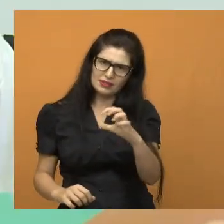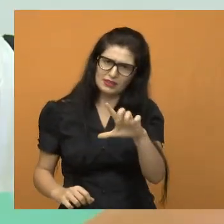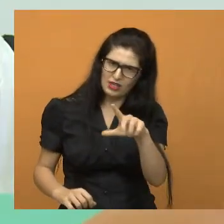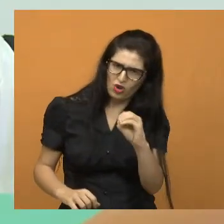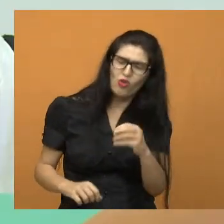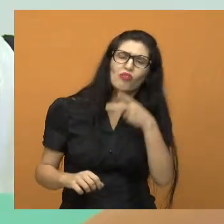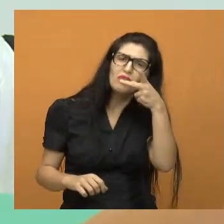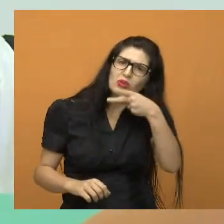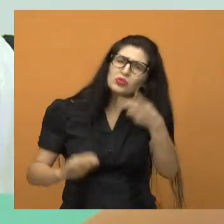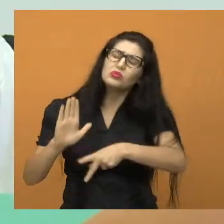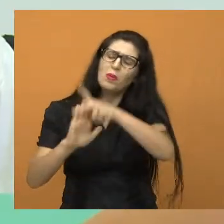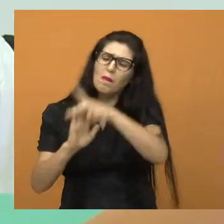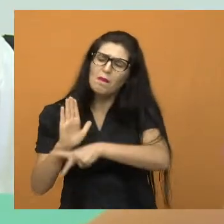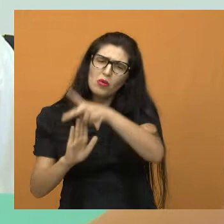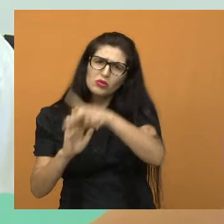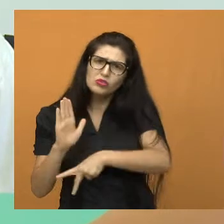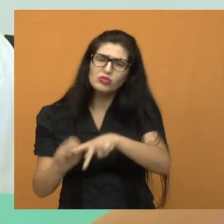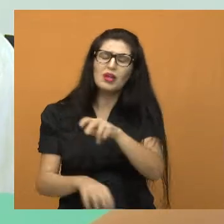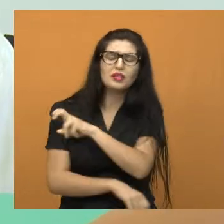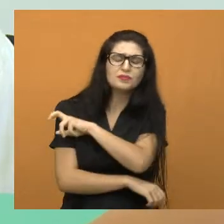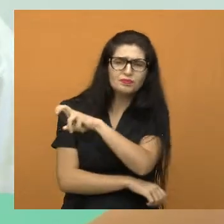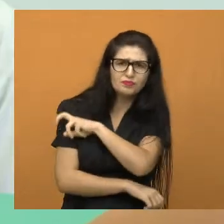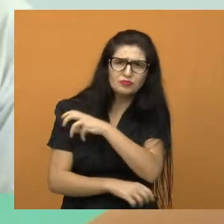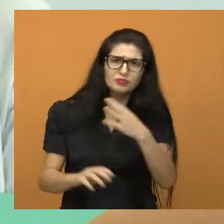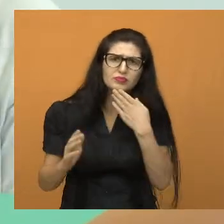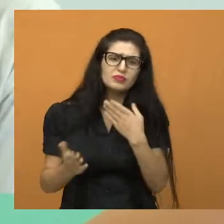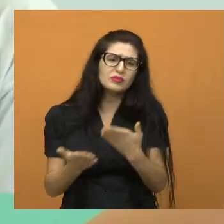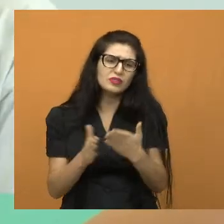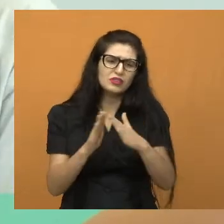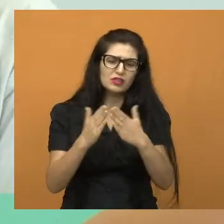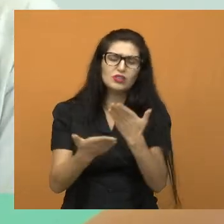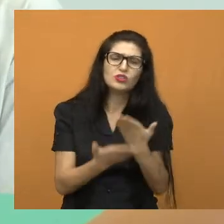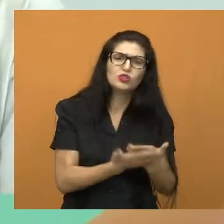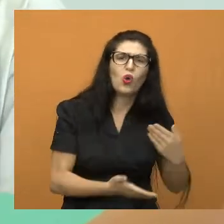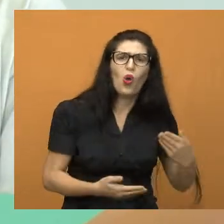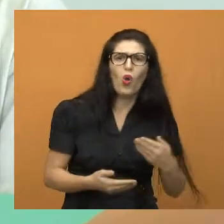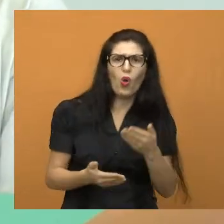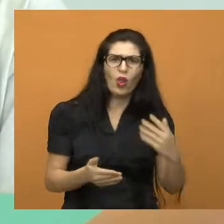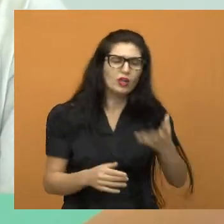ano. O nosso projeto foi sobre a superação da violência e